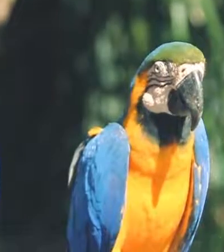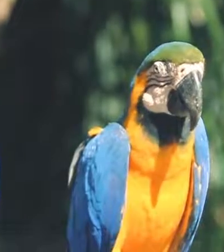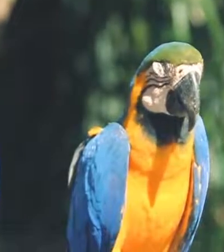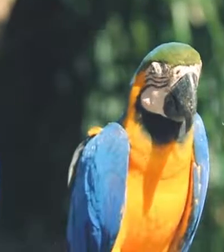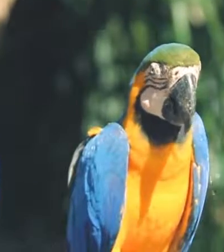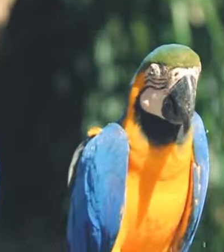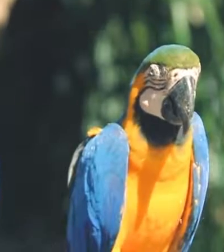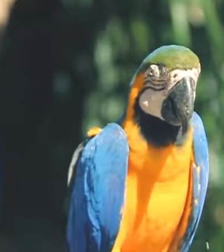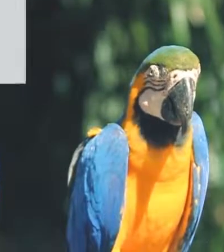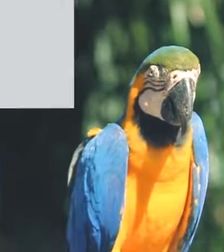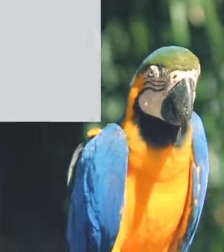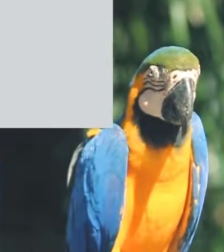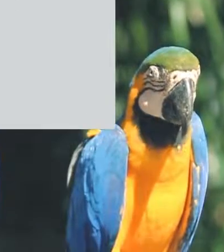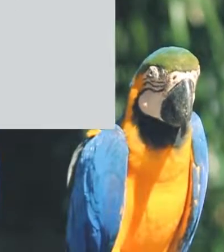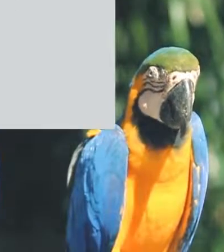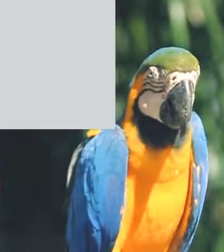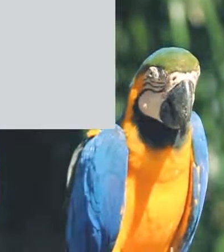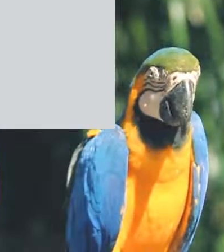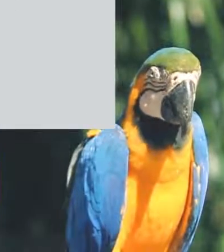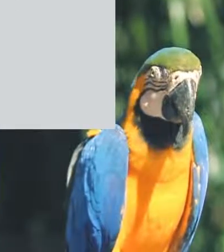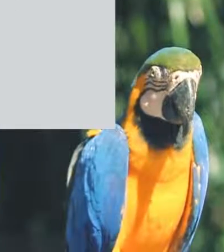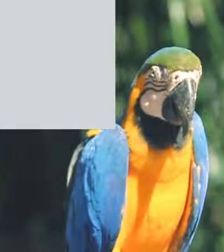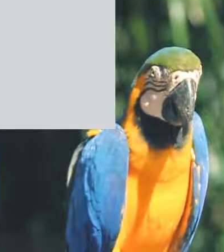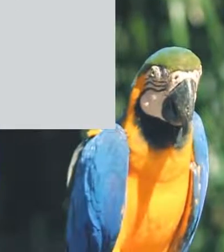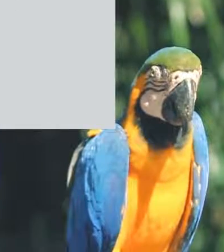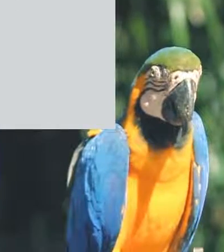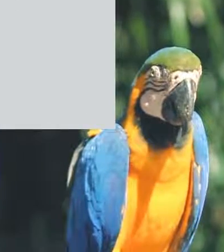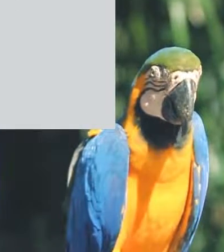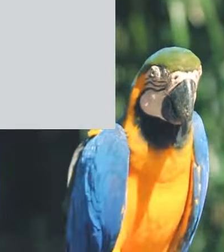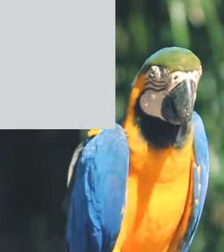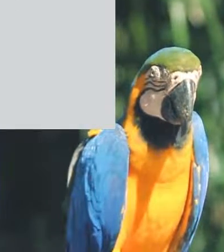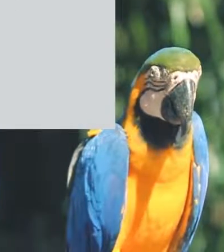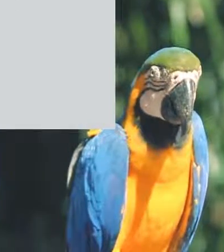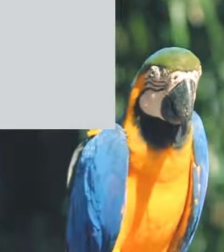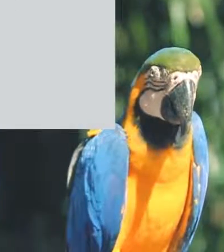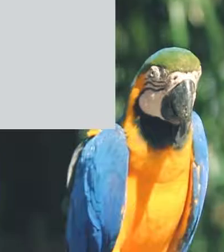Assembleia Legislativa de Mato Grosso do Sul.